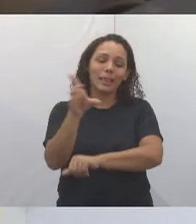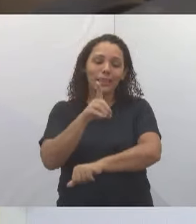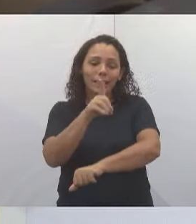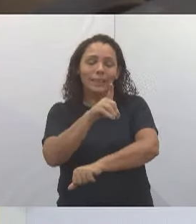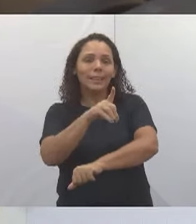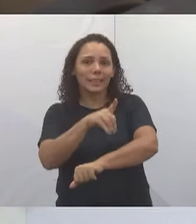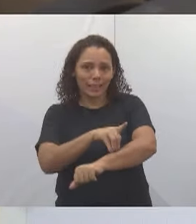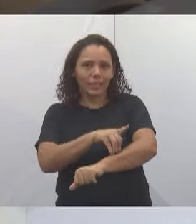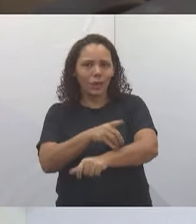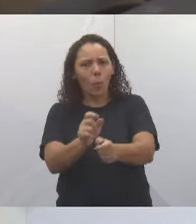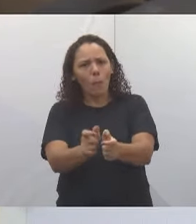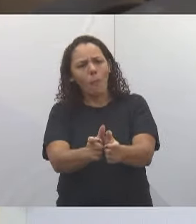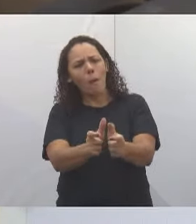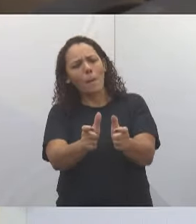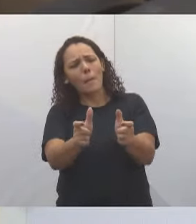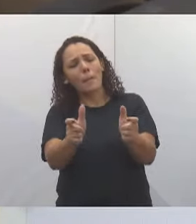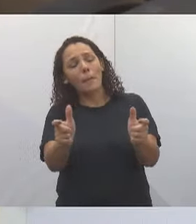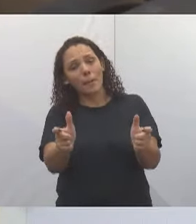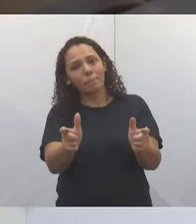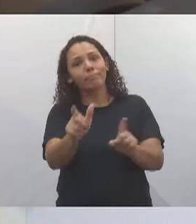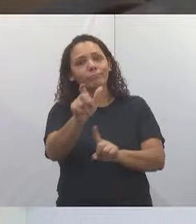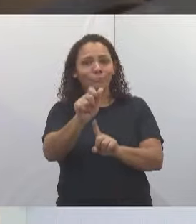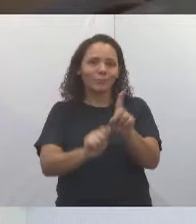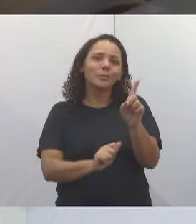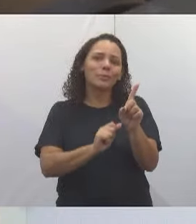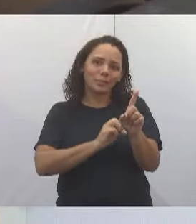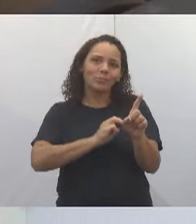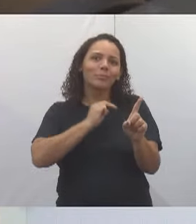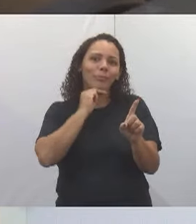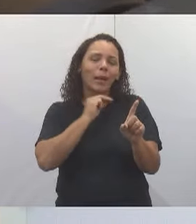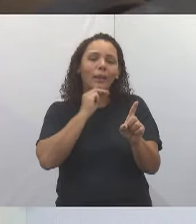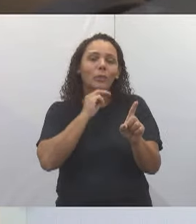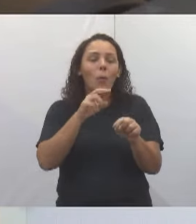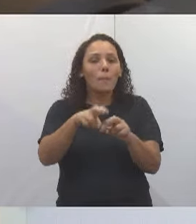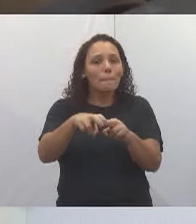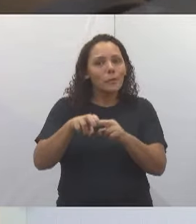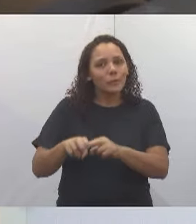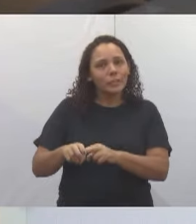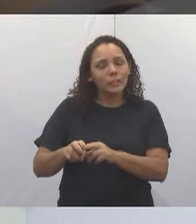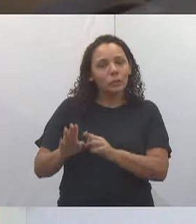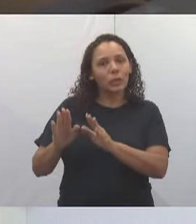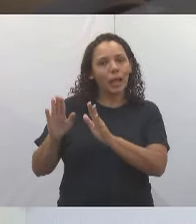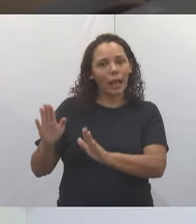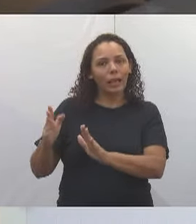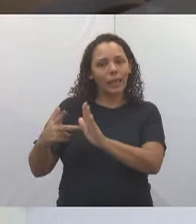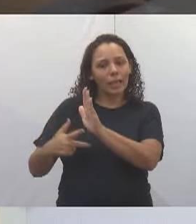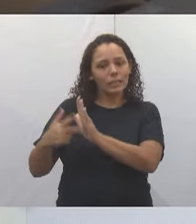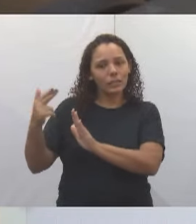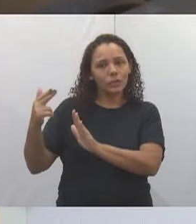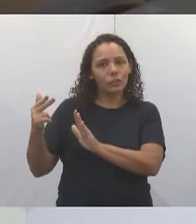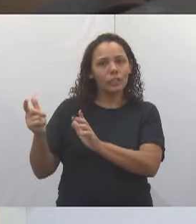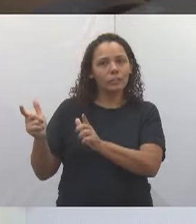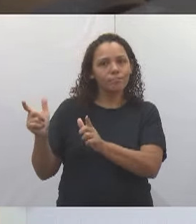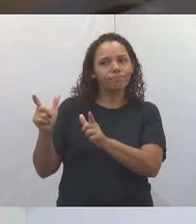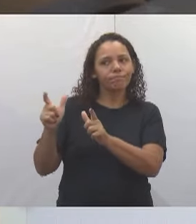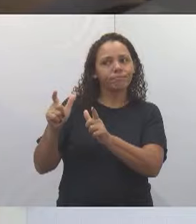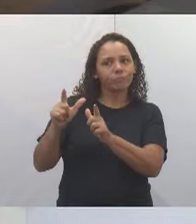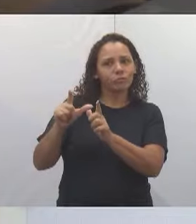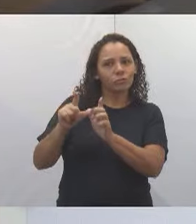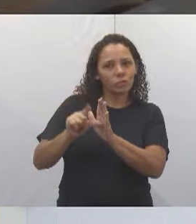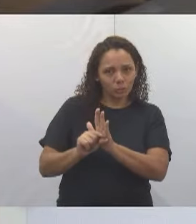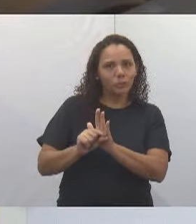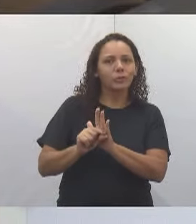foi exatamente no mês de março, e a partir daí nós diminuímos a execução das cirurgias, inclusive